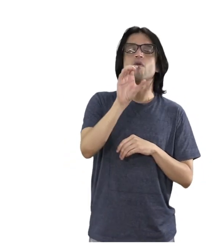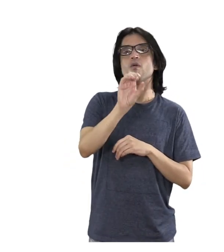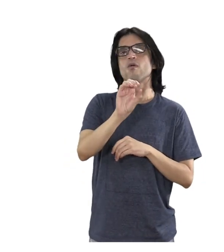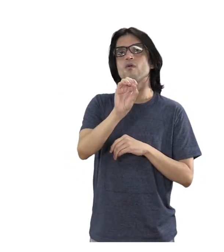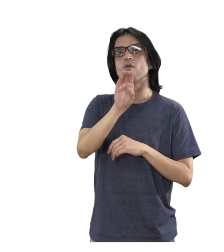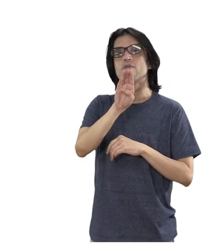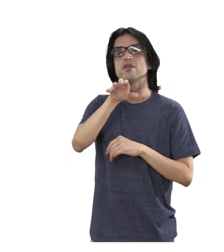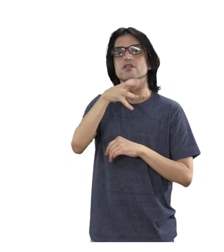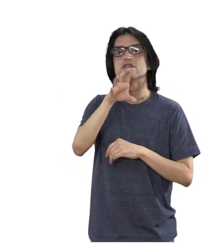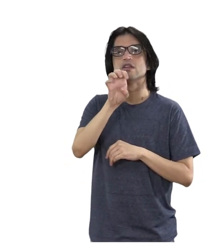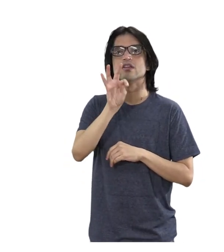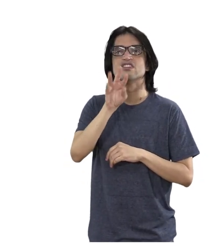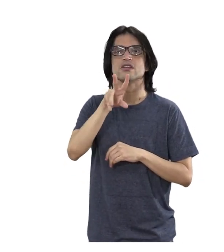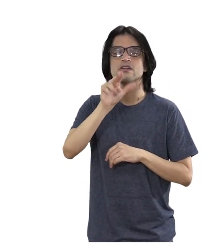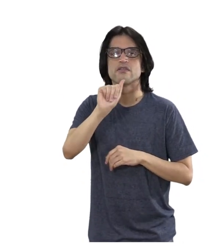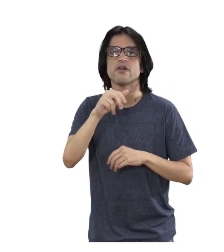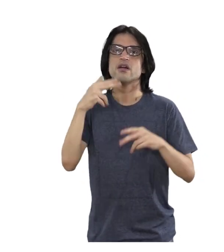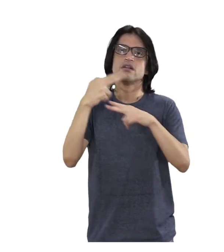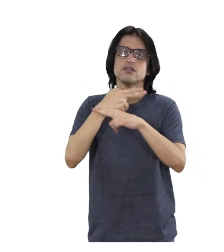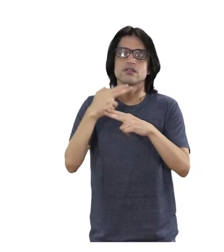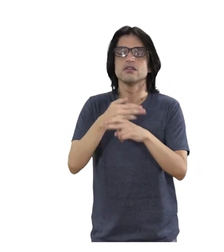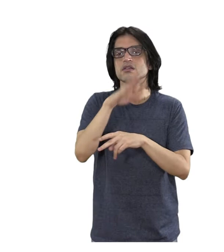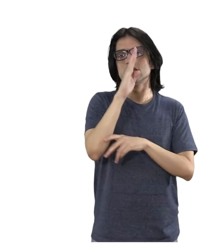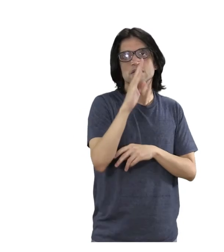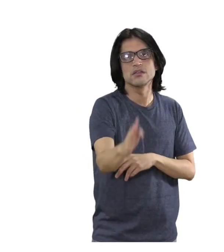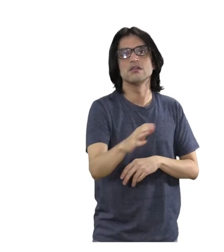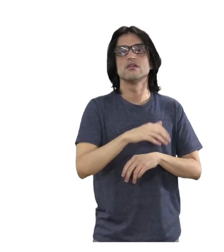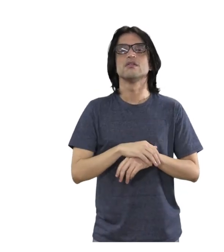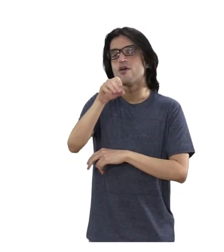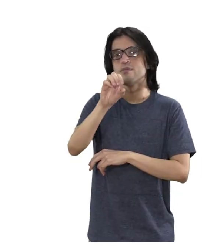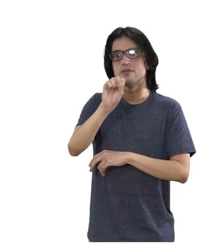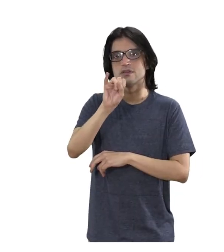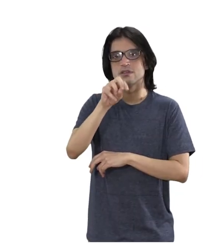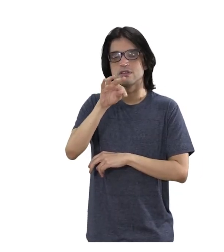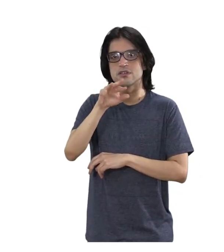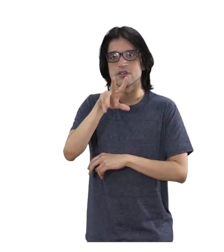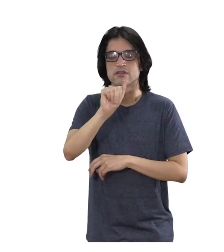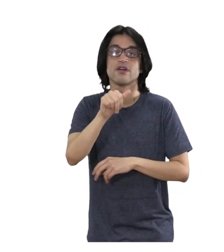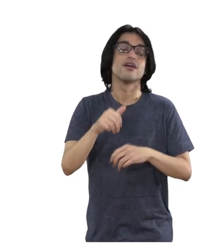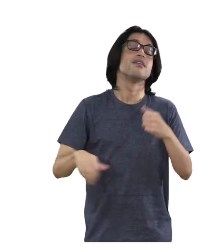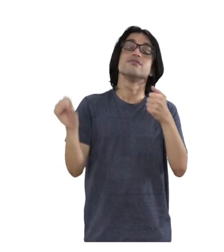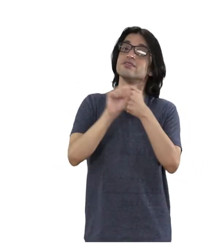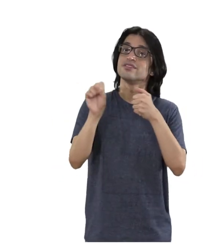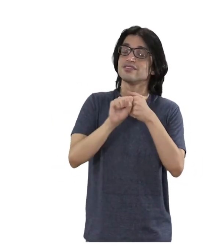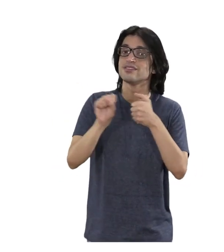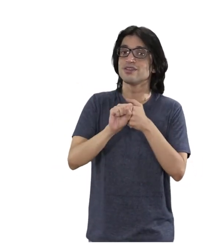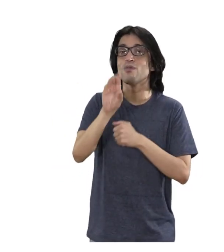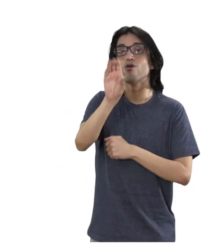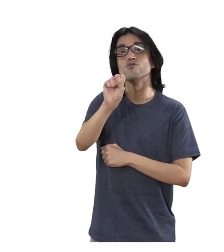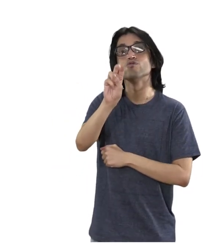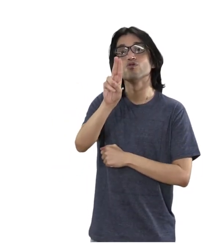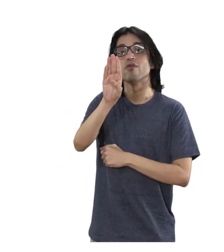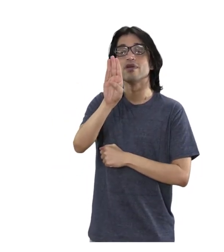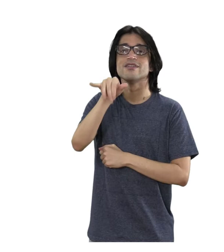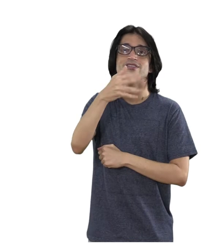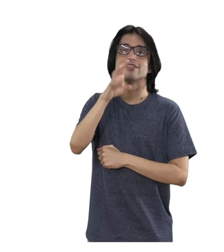indireta e apositiva. A substantiva subjetiva exerce a função de